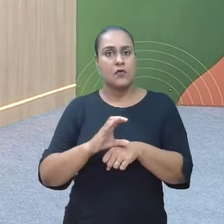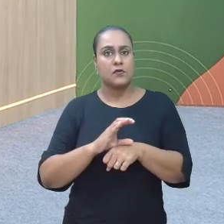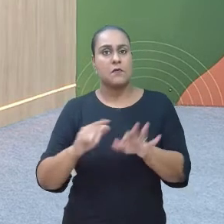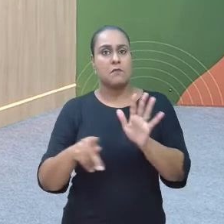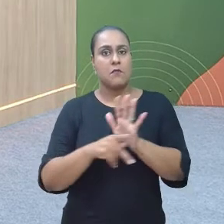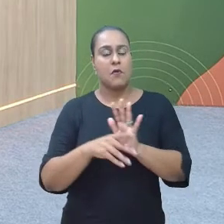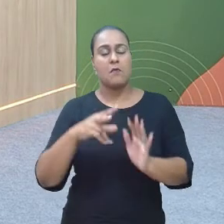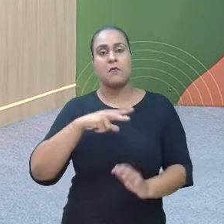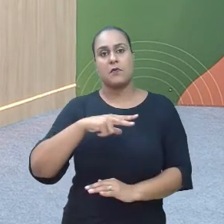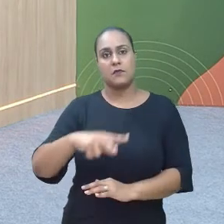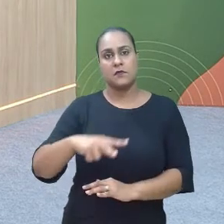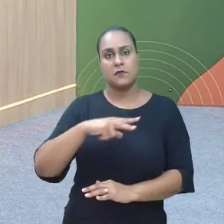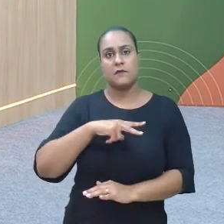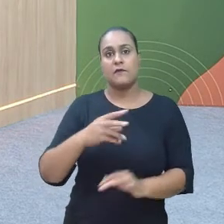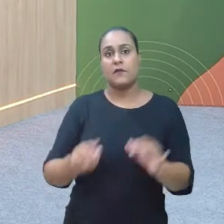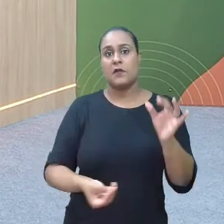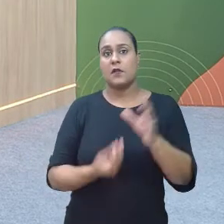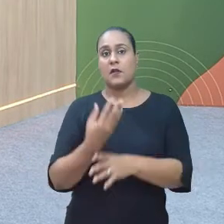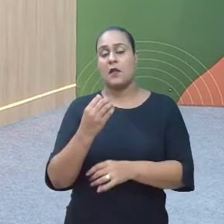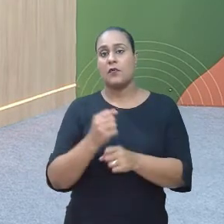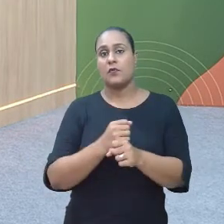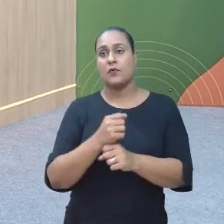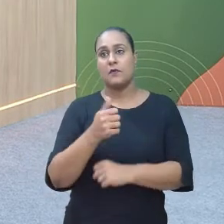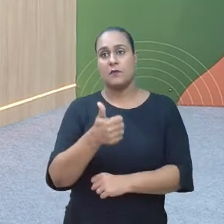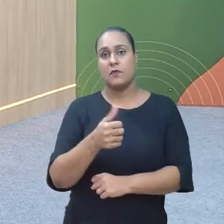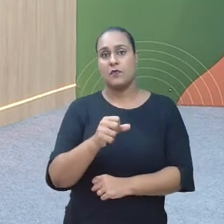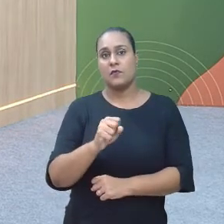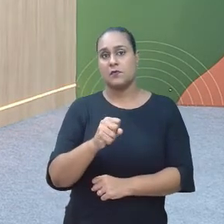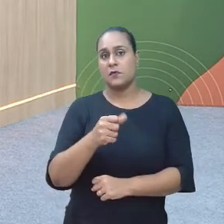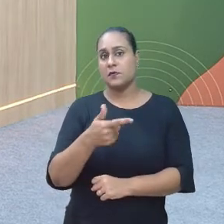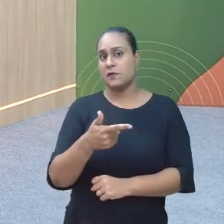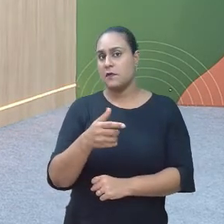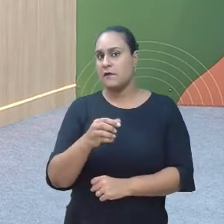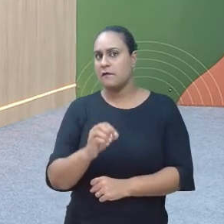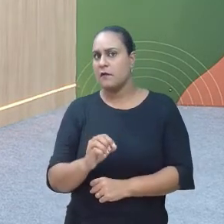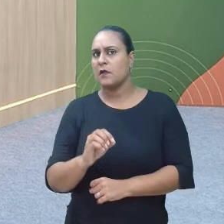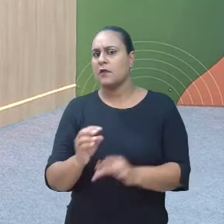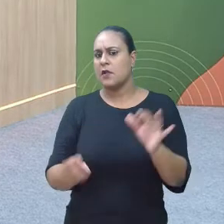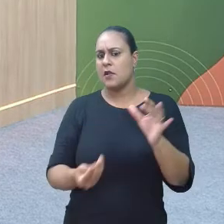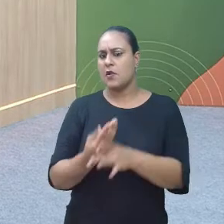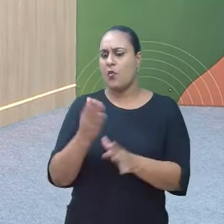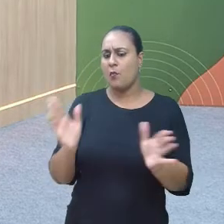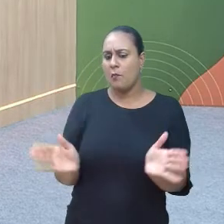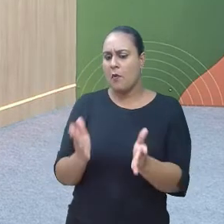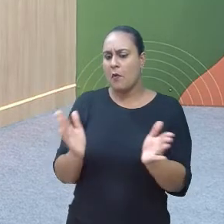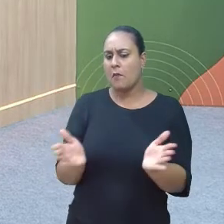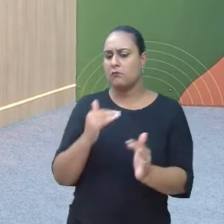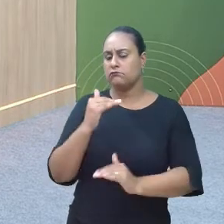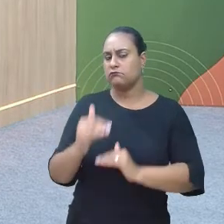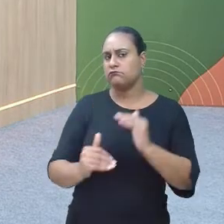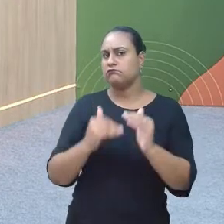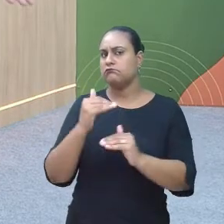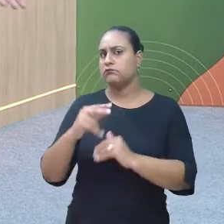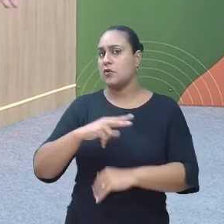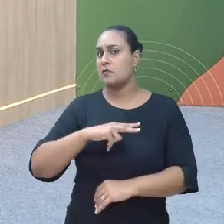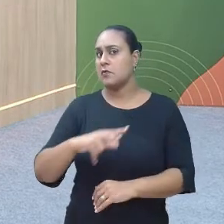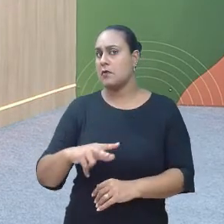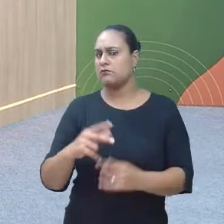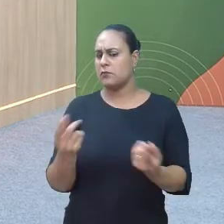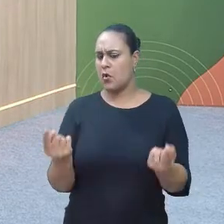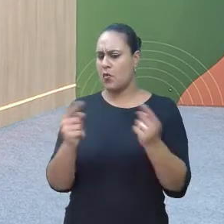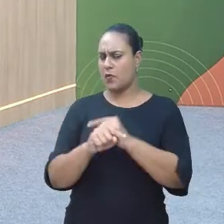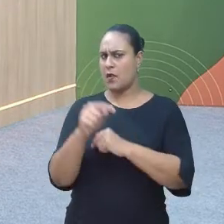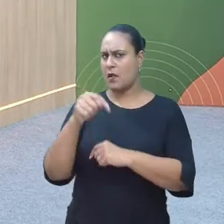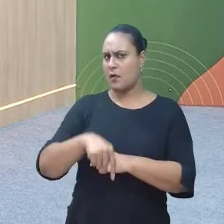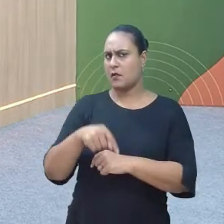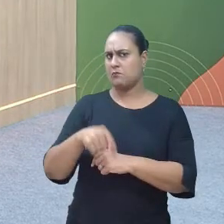feita, né, depois de 1820, né, promoveu uma série de desenvolvimentos e avanços lá em Portugal, ao contrário do Brasil, que ele era